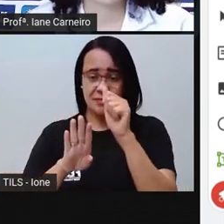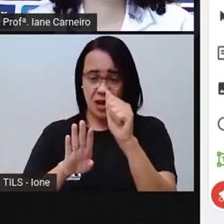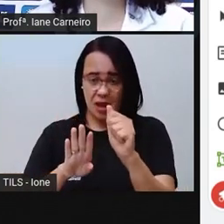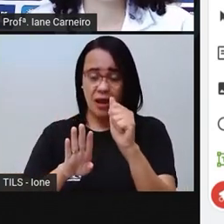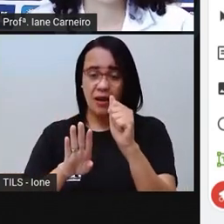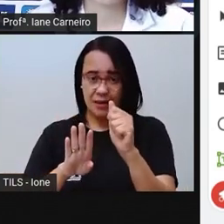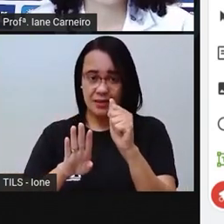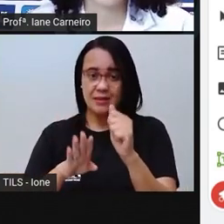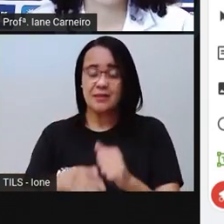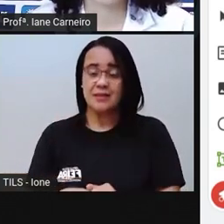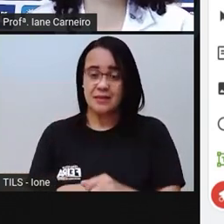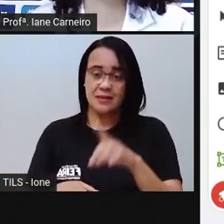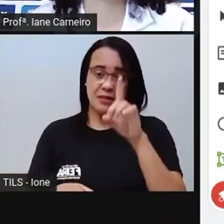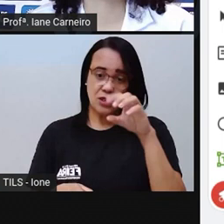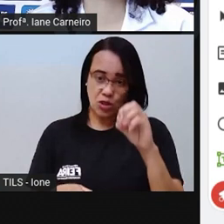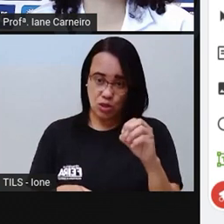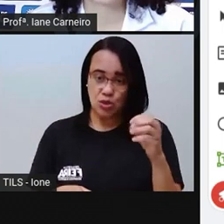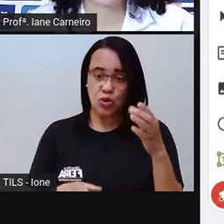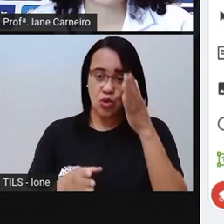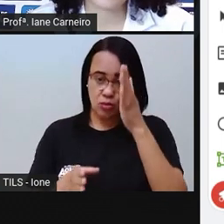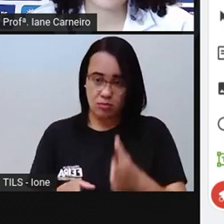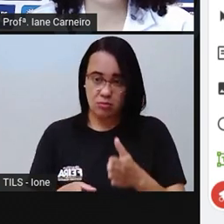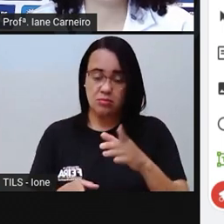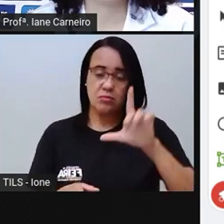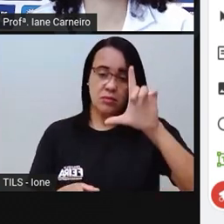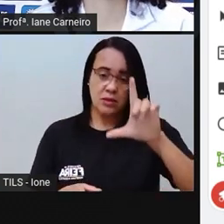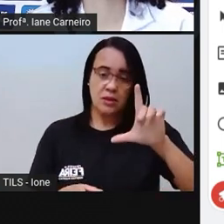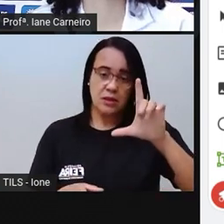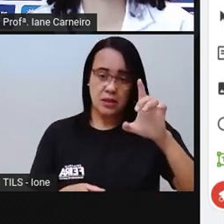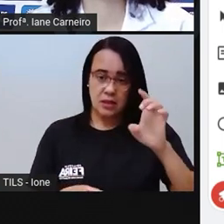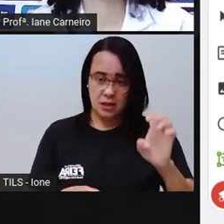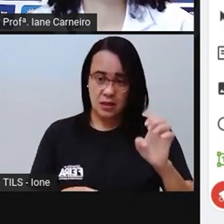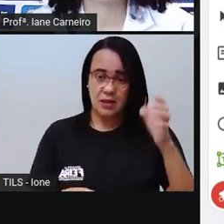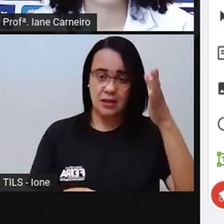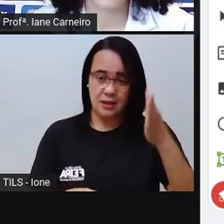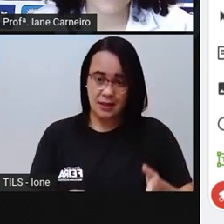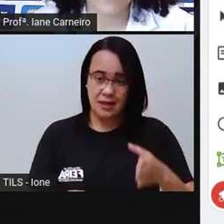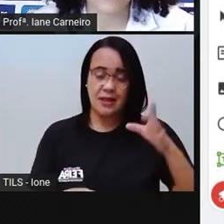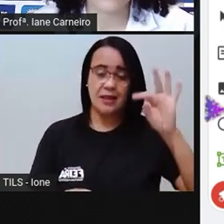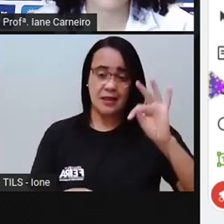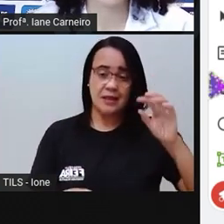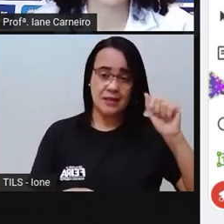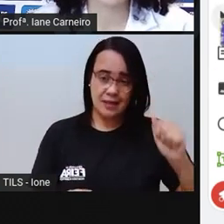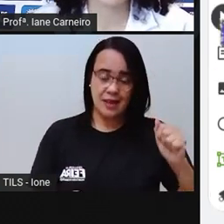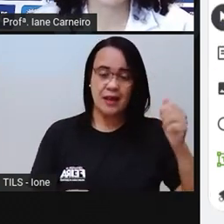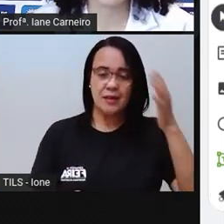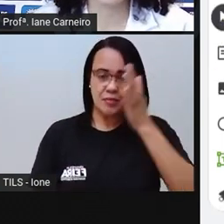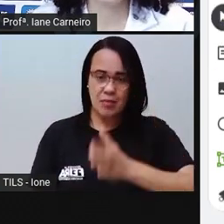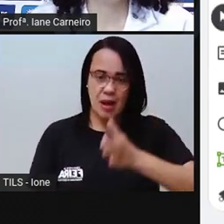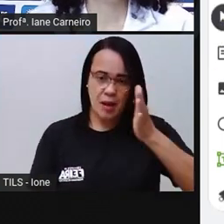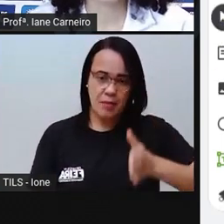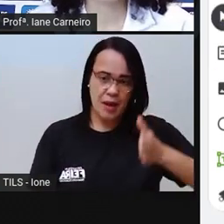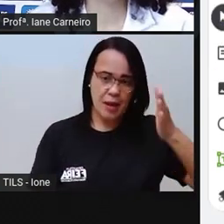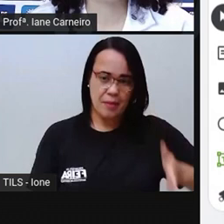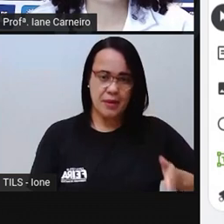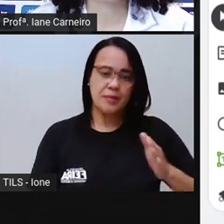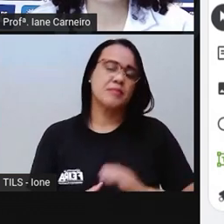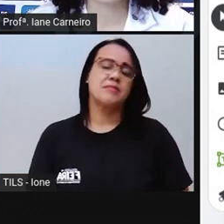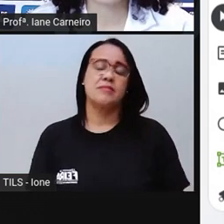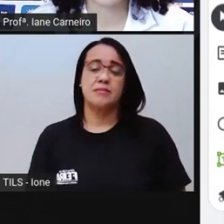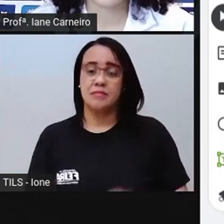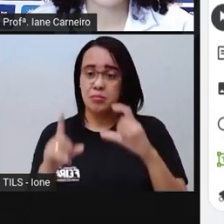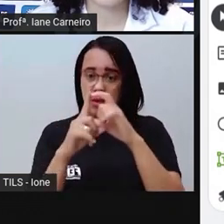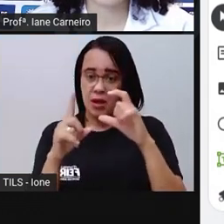a sílaba dó é outro, a lé é outro pedacinho e a tá, tá certo? Então, o que que a gente